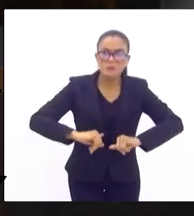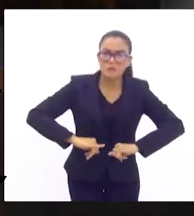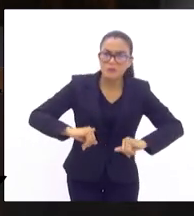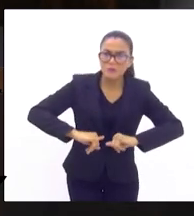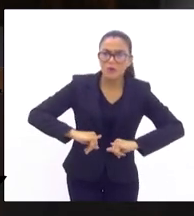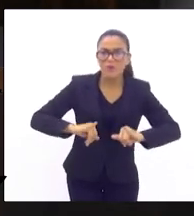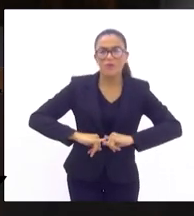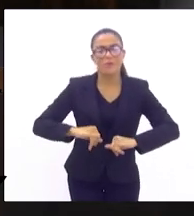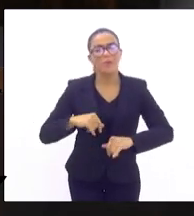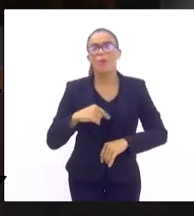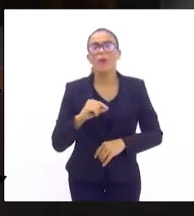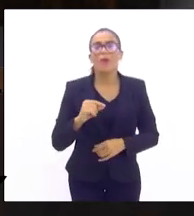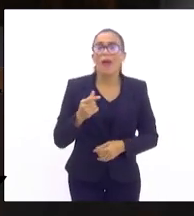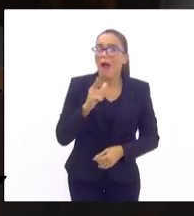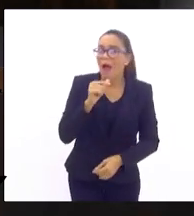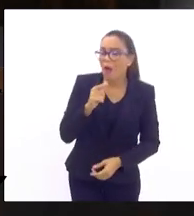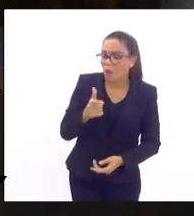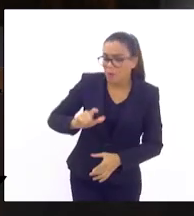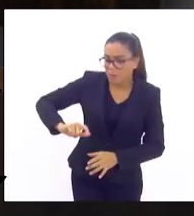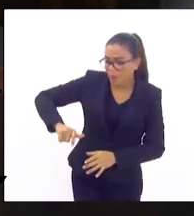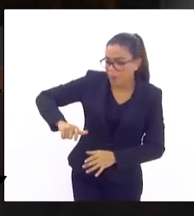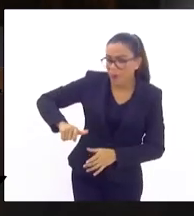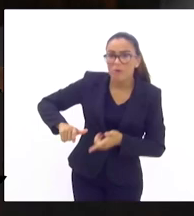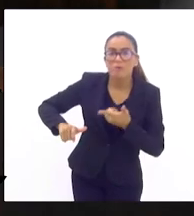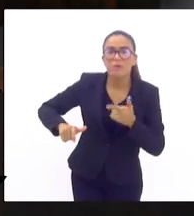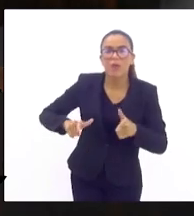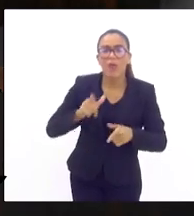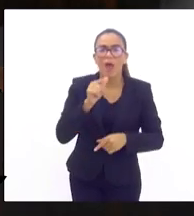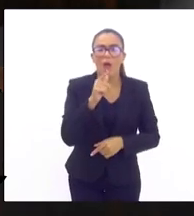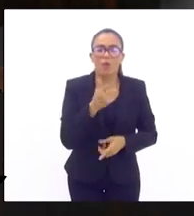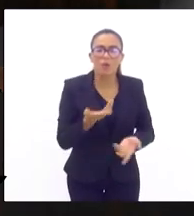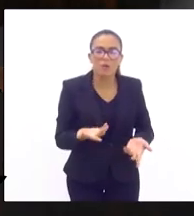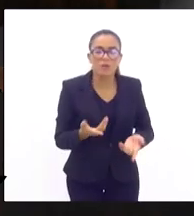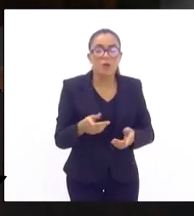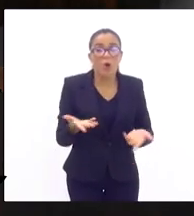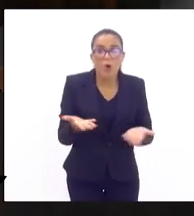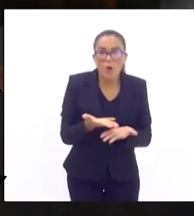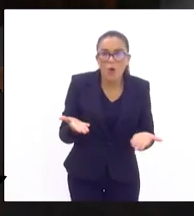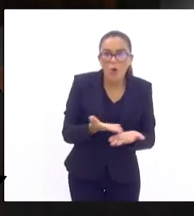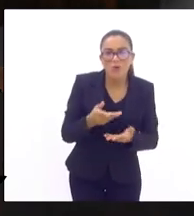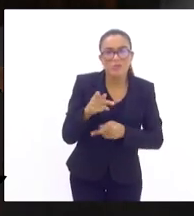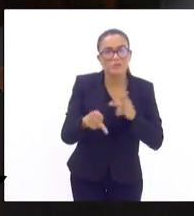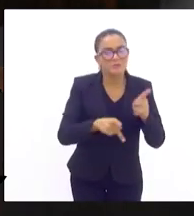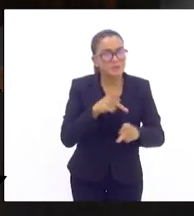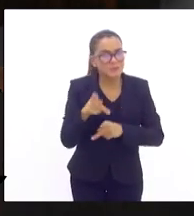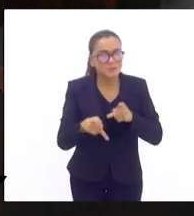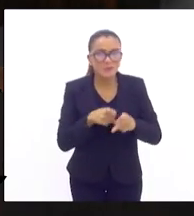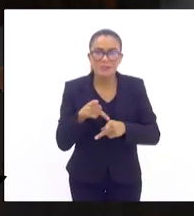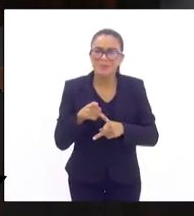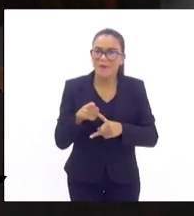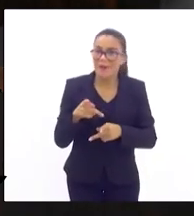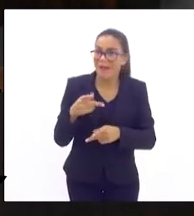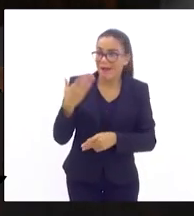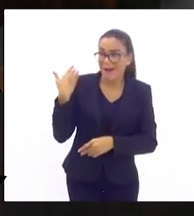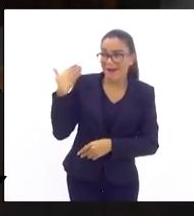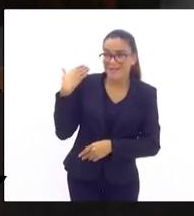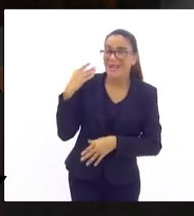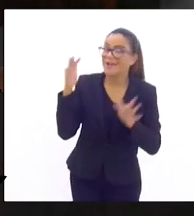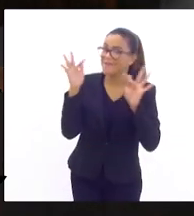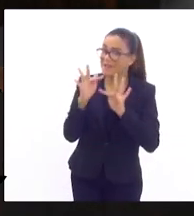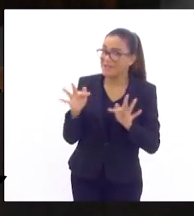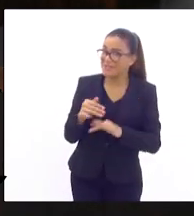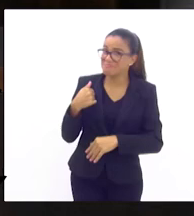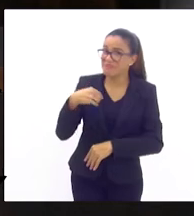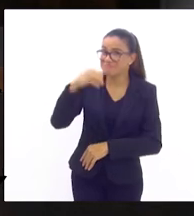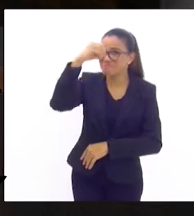água no mês de dezembro, janeiro e fevereiro. E hoje, a população pergunta, nós éramos felizes, não sabíamos quando era na época da